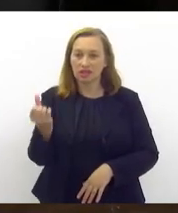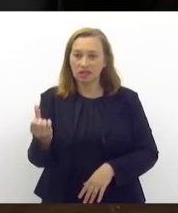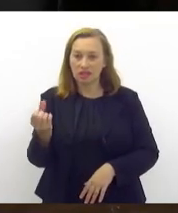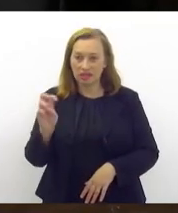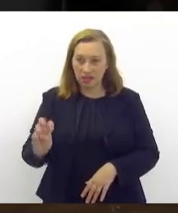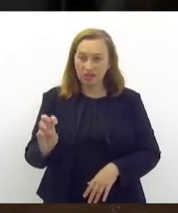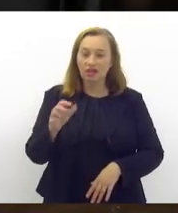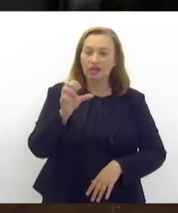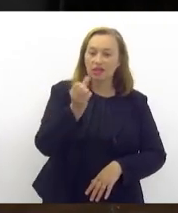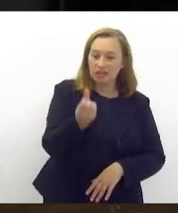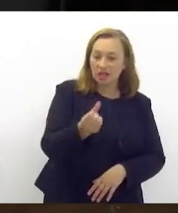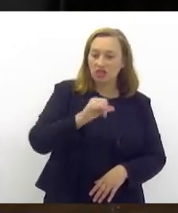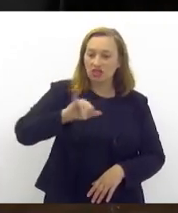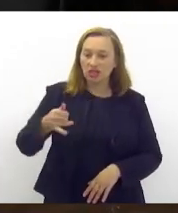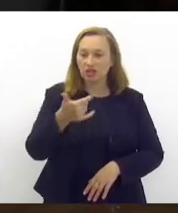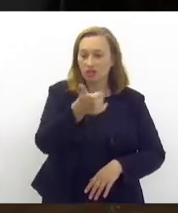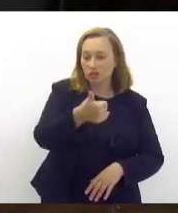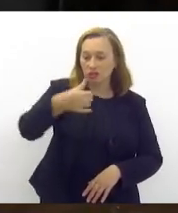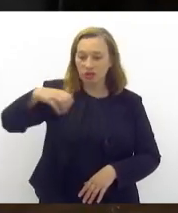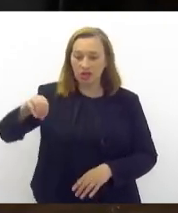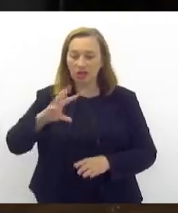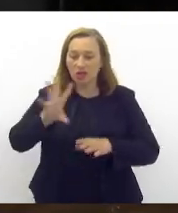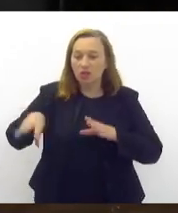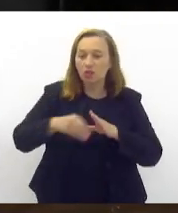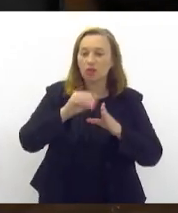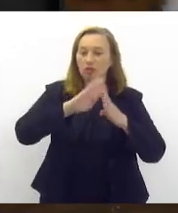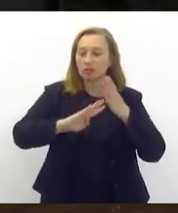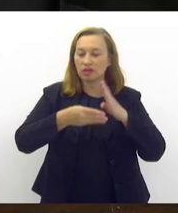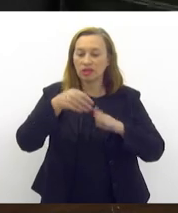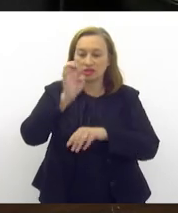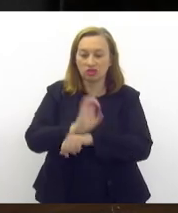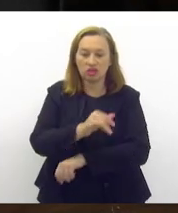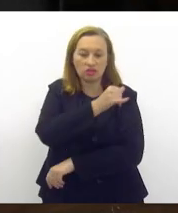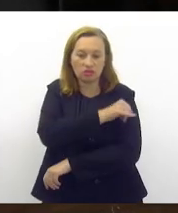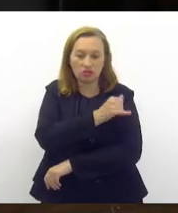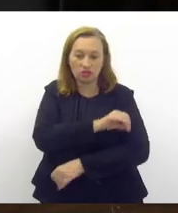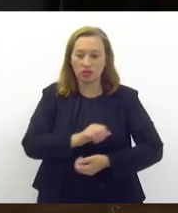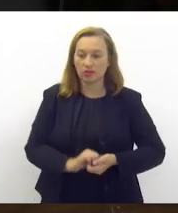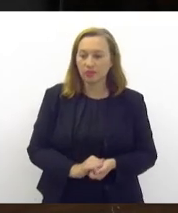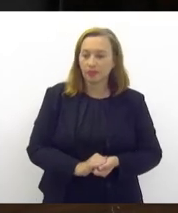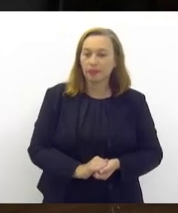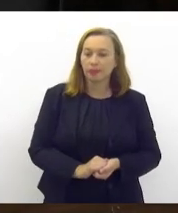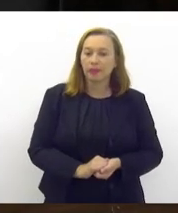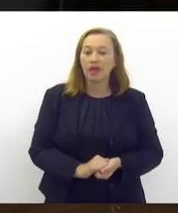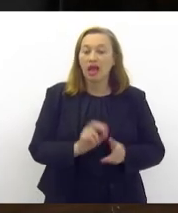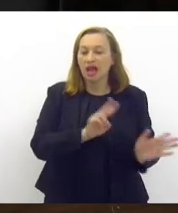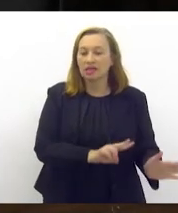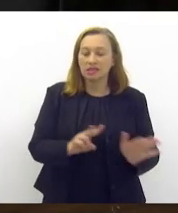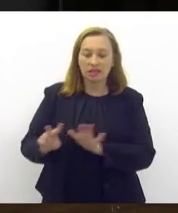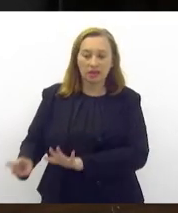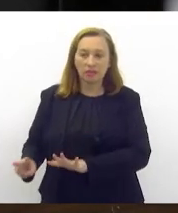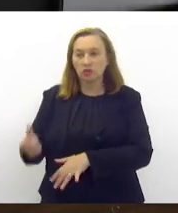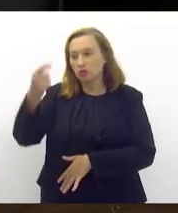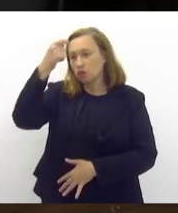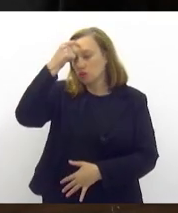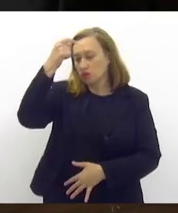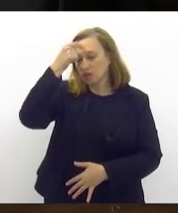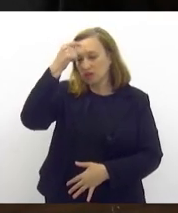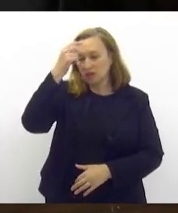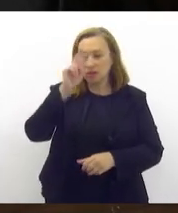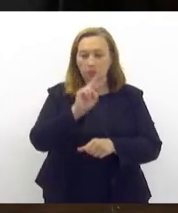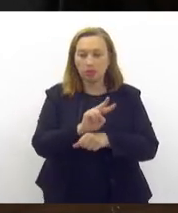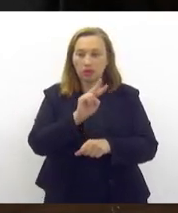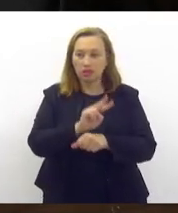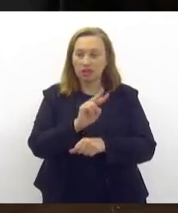de janeiro de 2010, incluindo no calendário oficial do Estado do Rio de Janeiro a semana de conscientização e prevenção